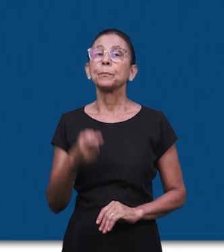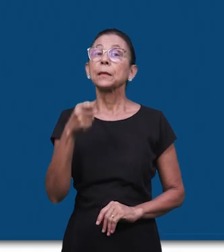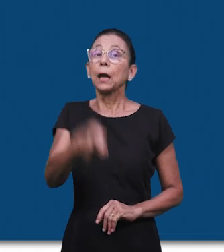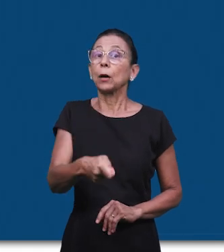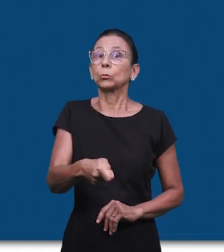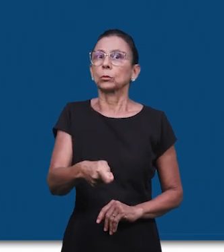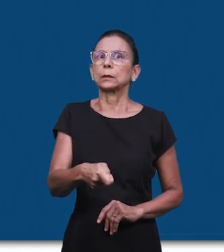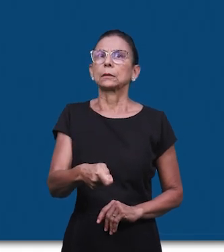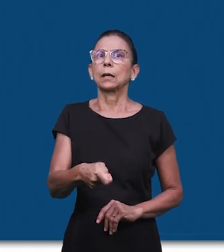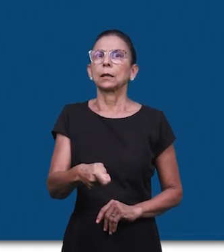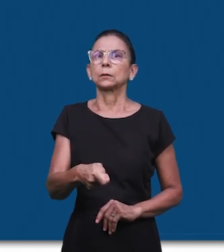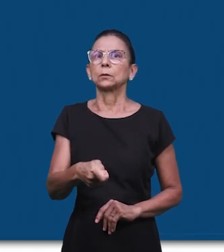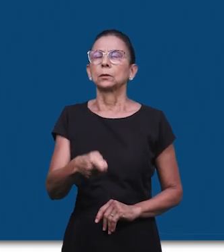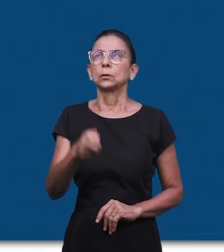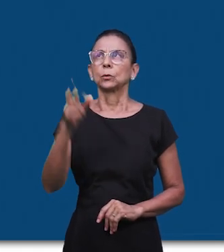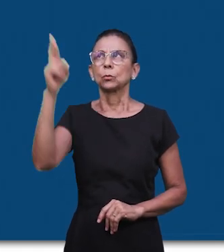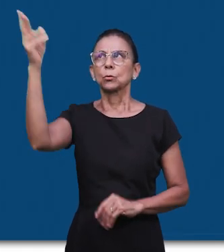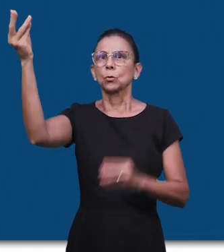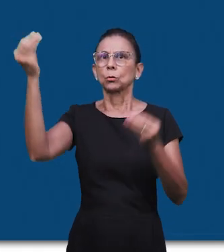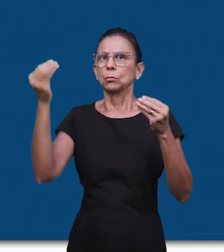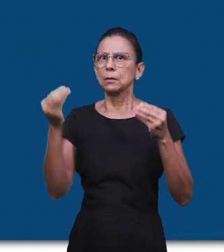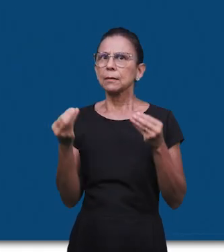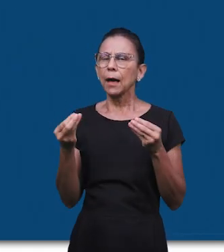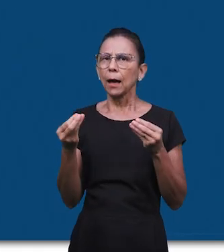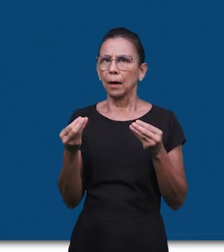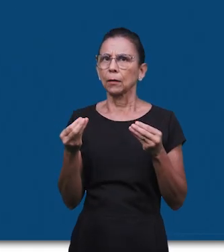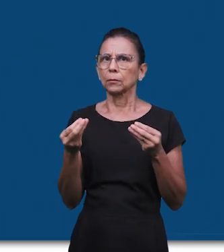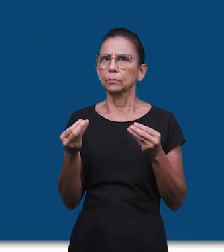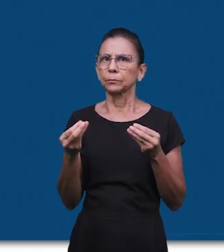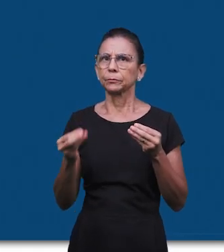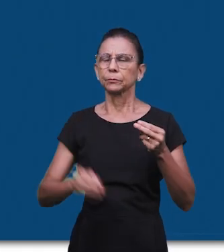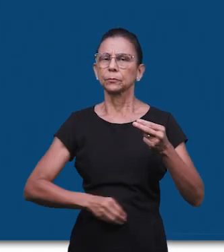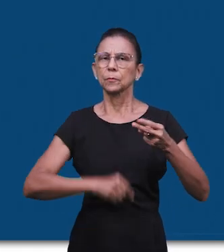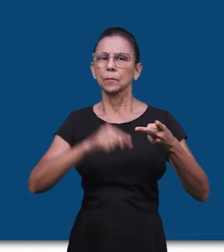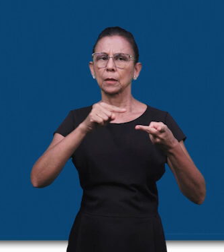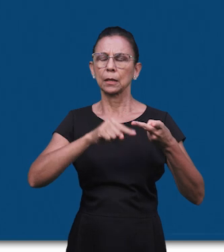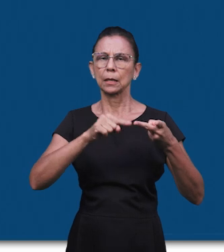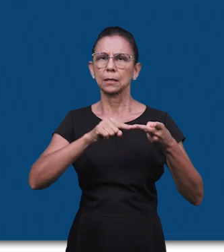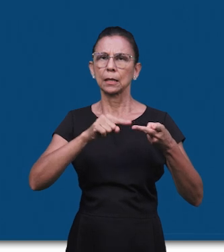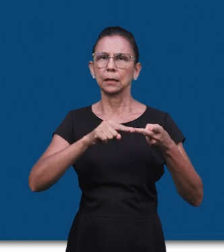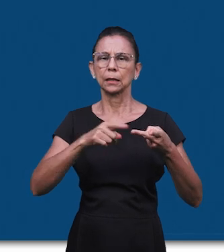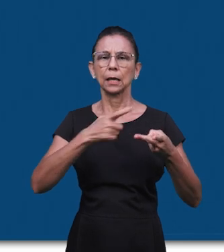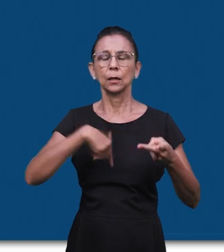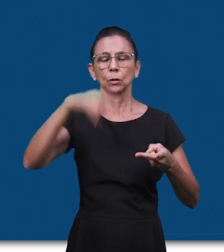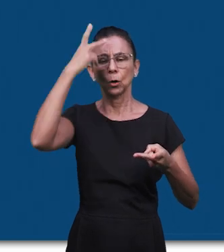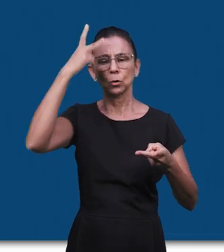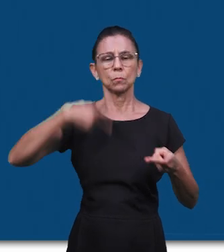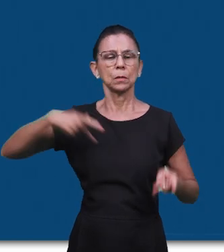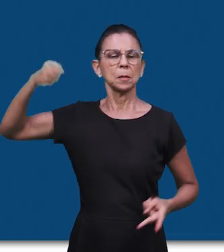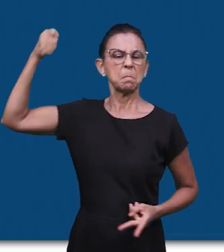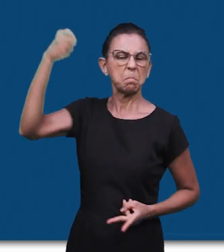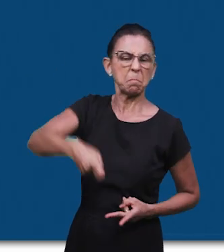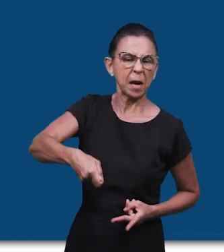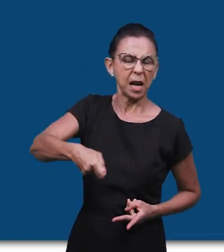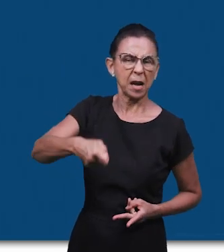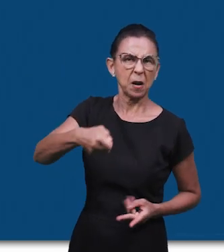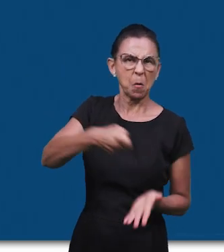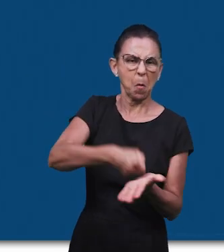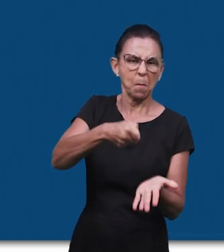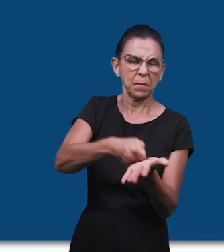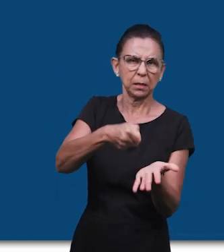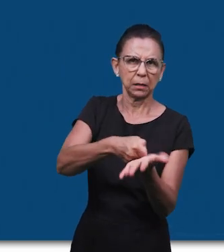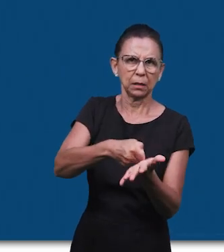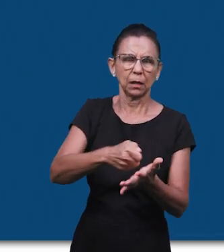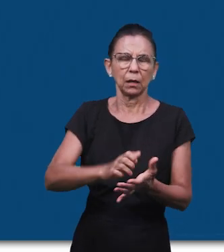com sabedoria. E o autoritarismo é imposição nossa, do homem, pela força. Como